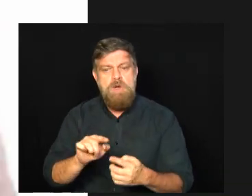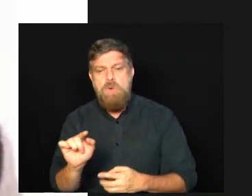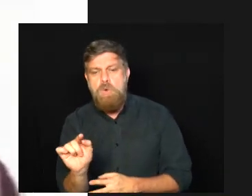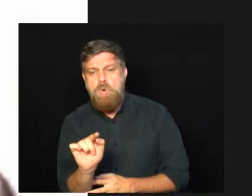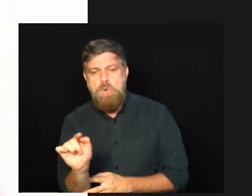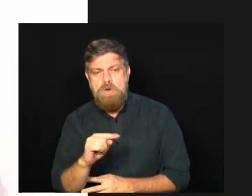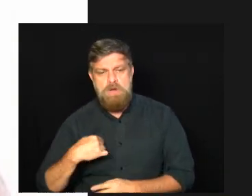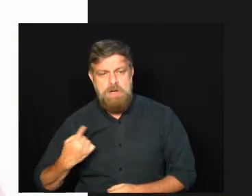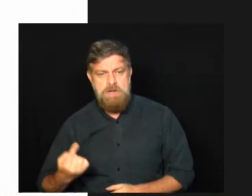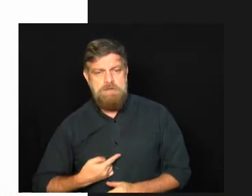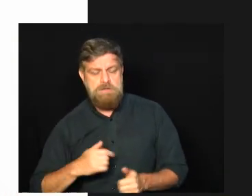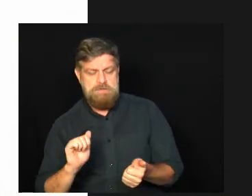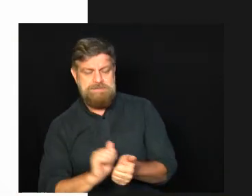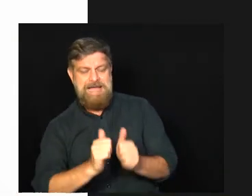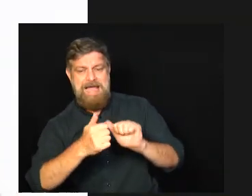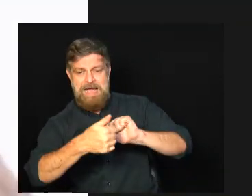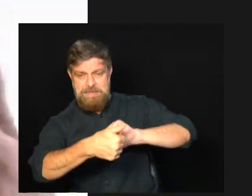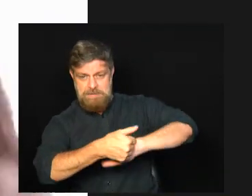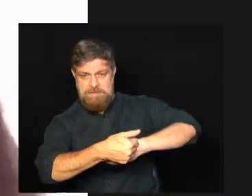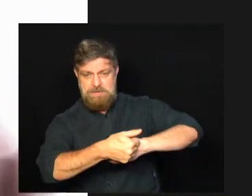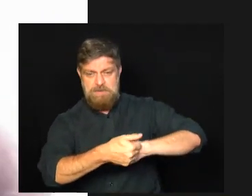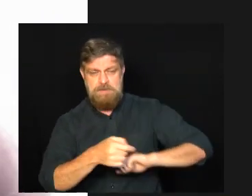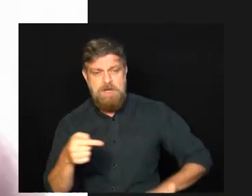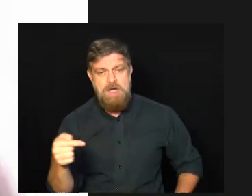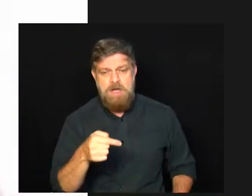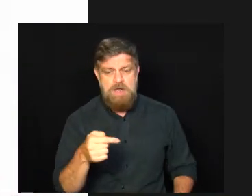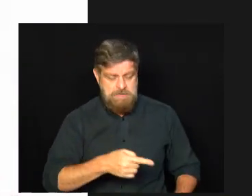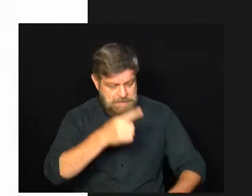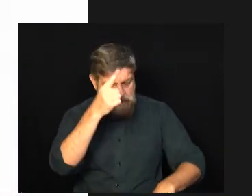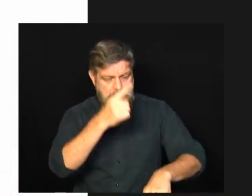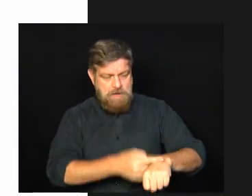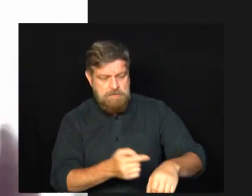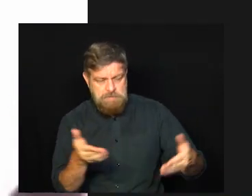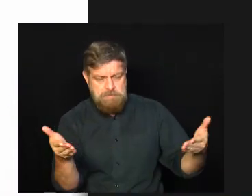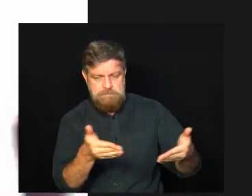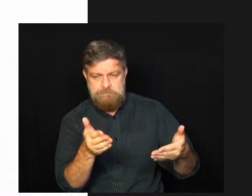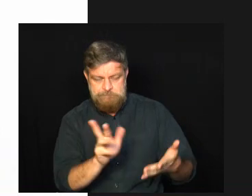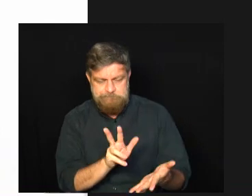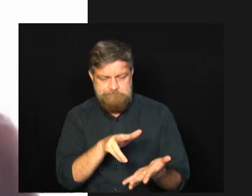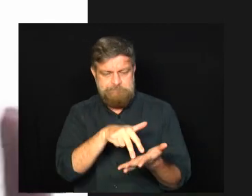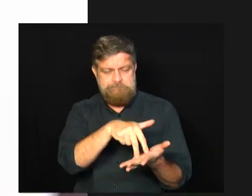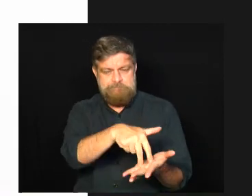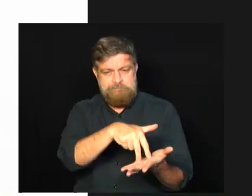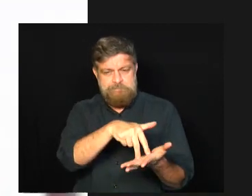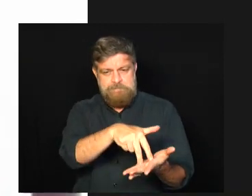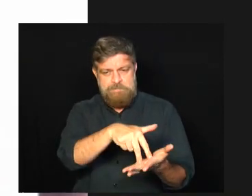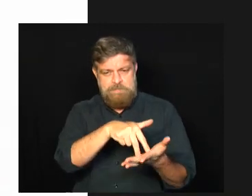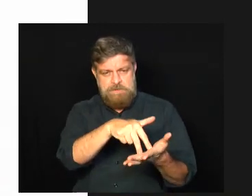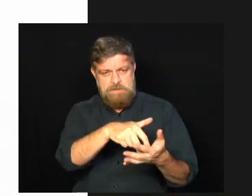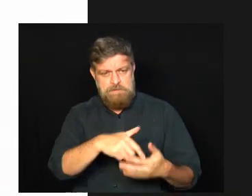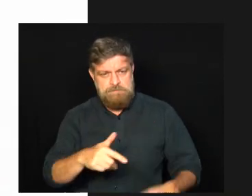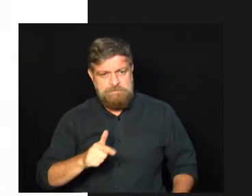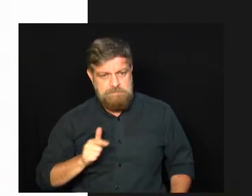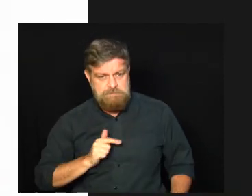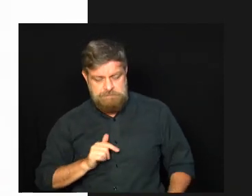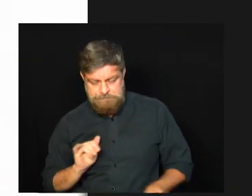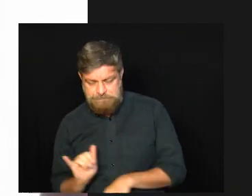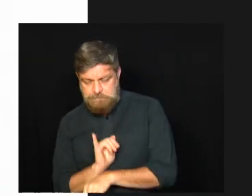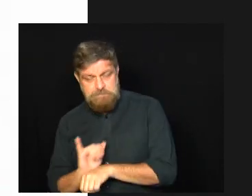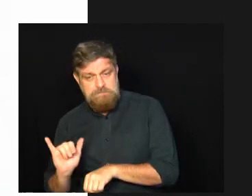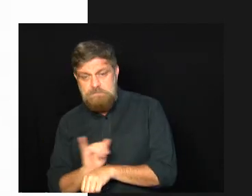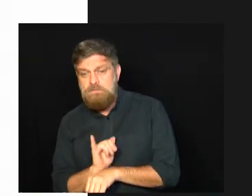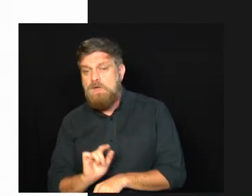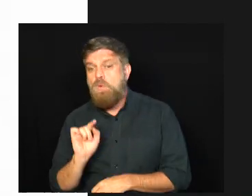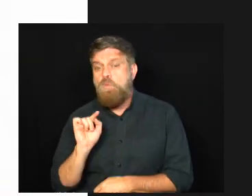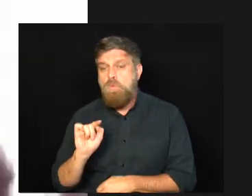nos adaptando ao momento e construindo situações em que